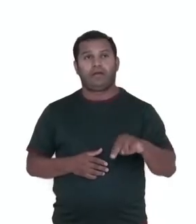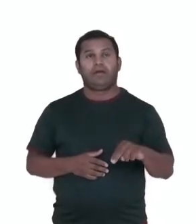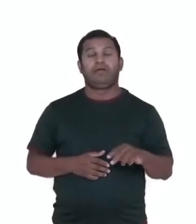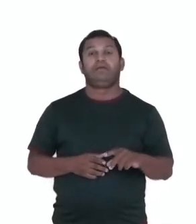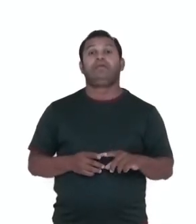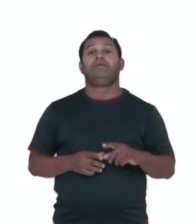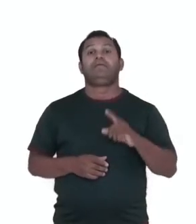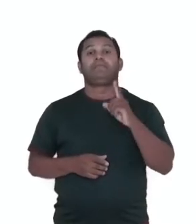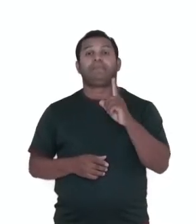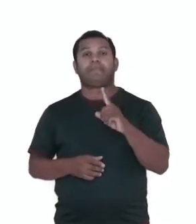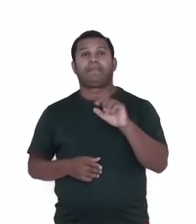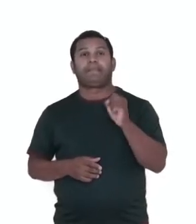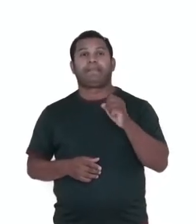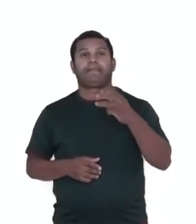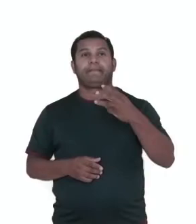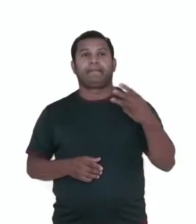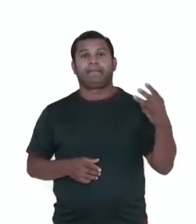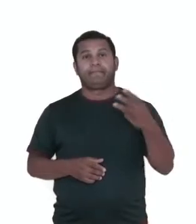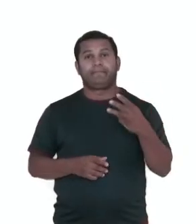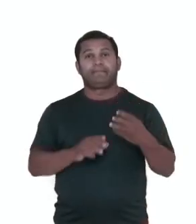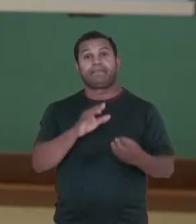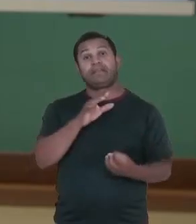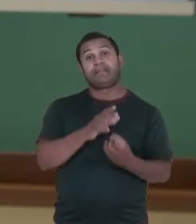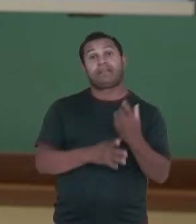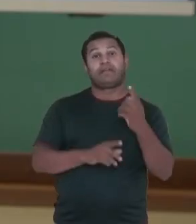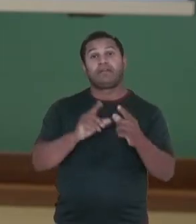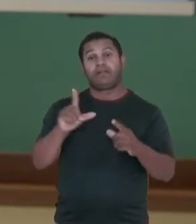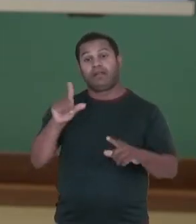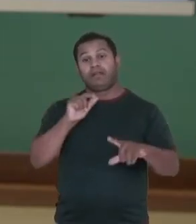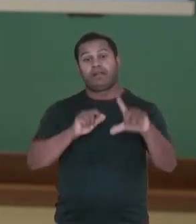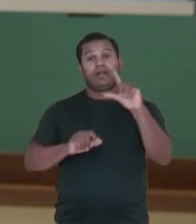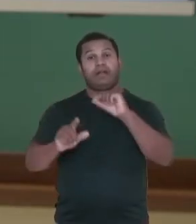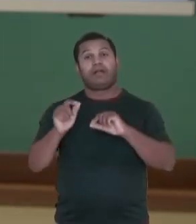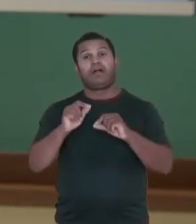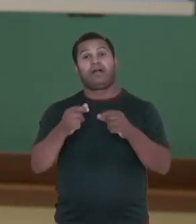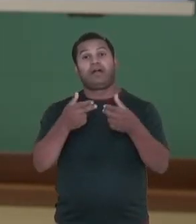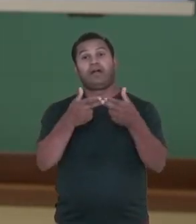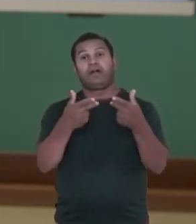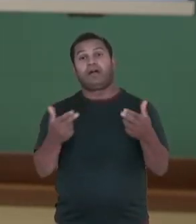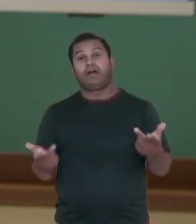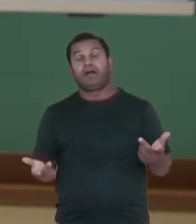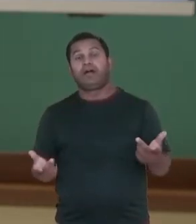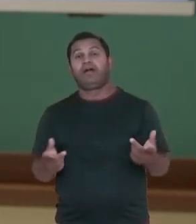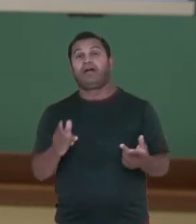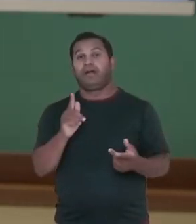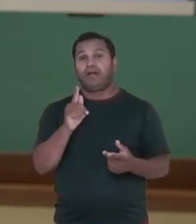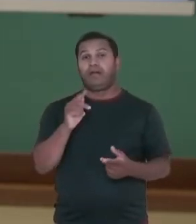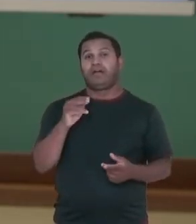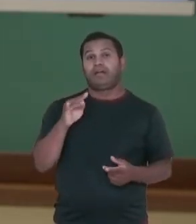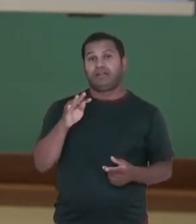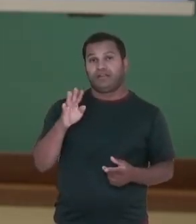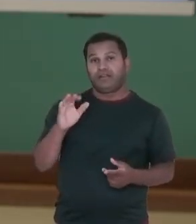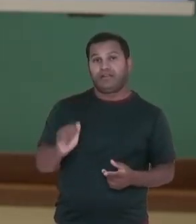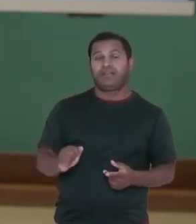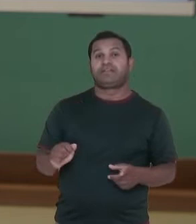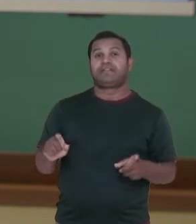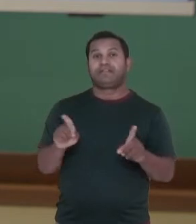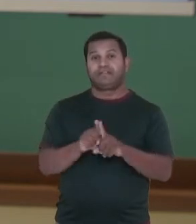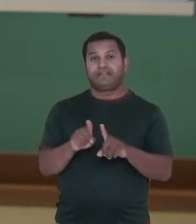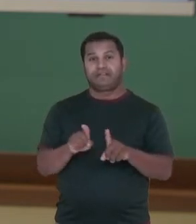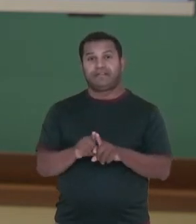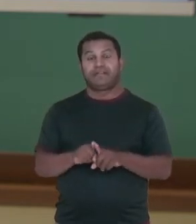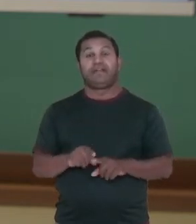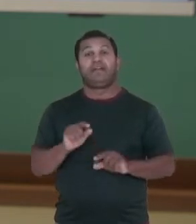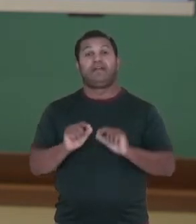que diz que seleciona as características genéticas dentro da coletividade humana. Pode ser positiva, por